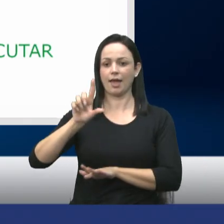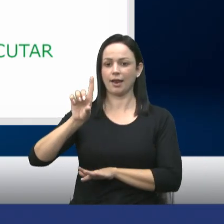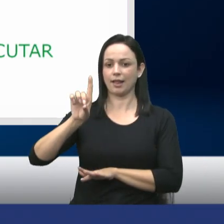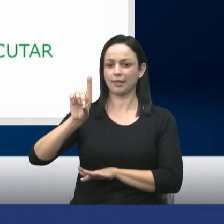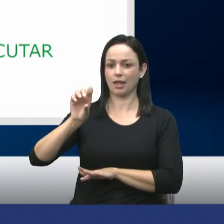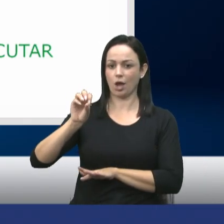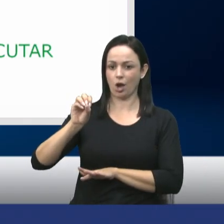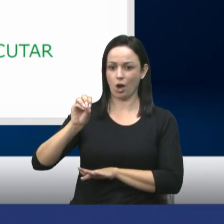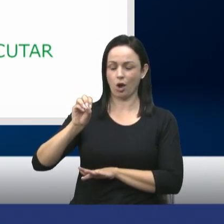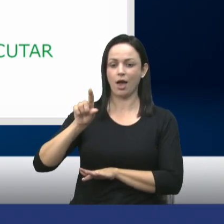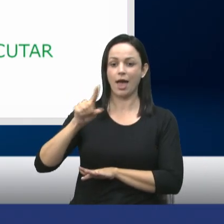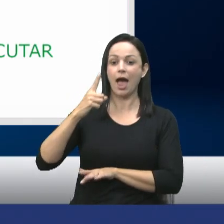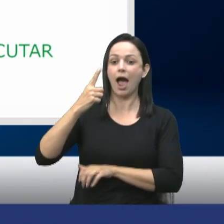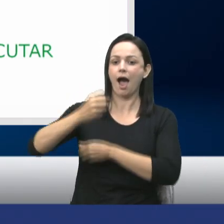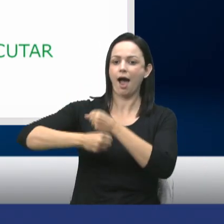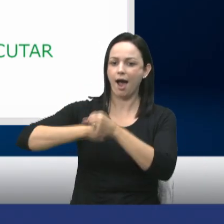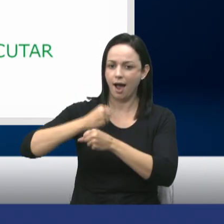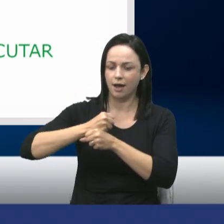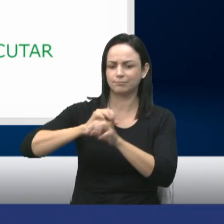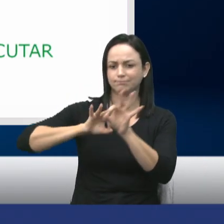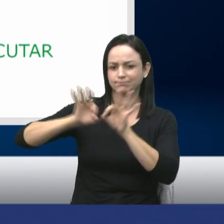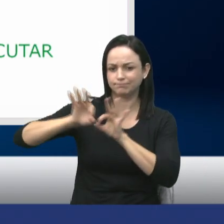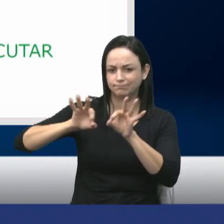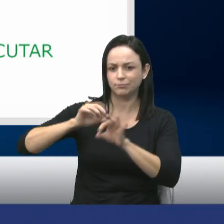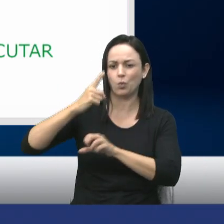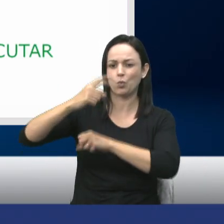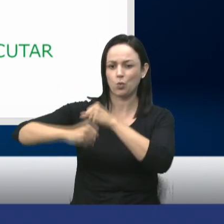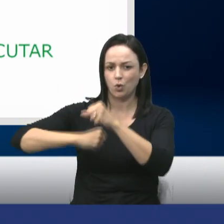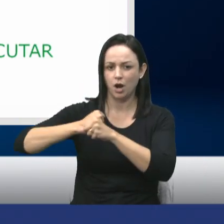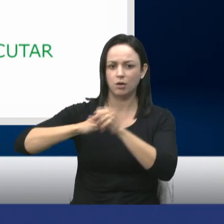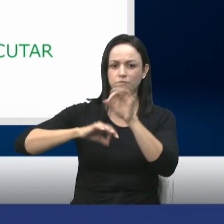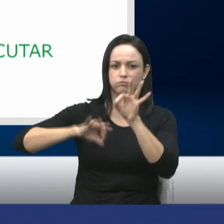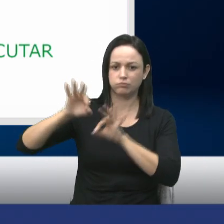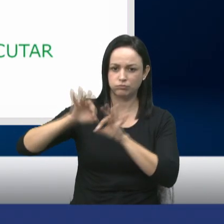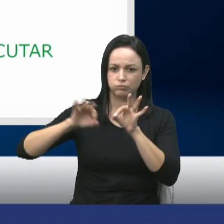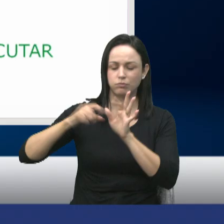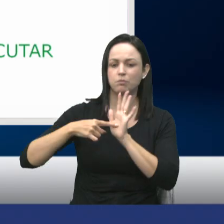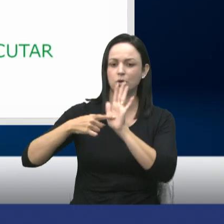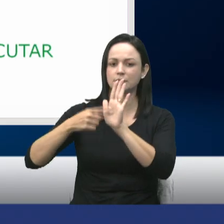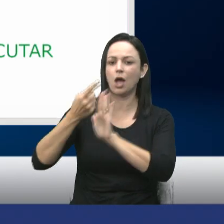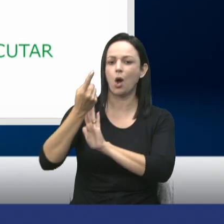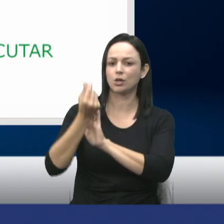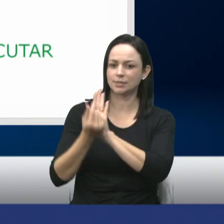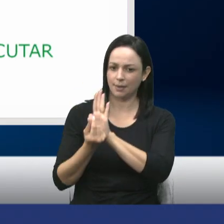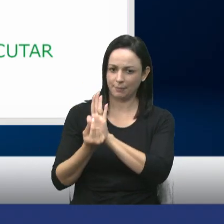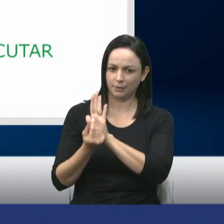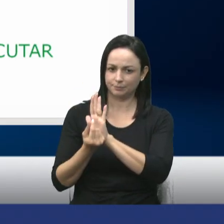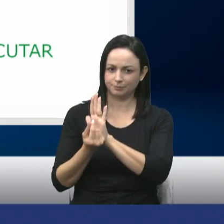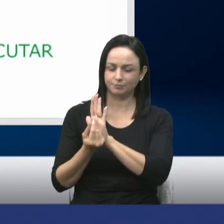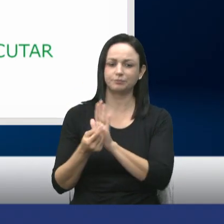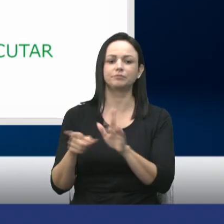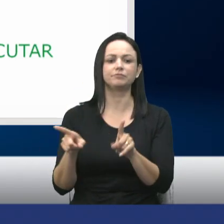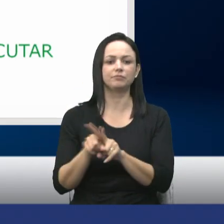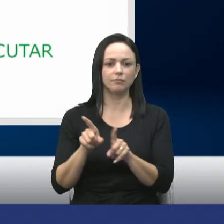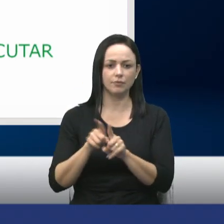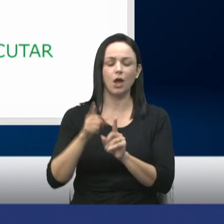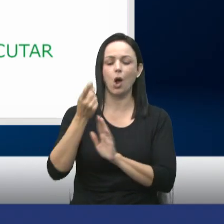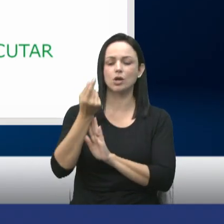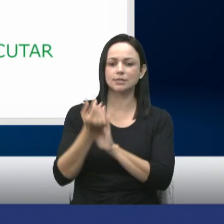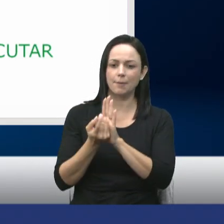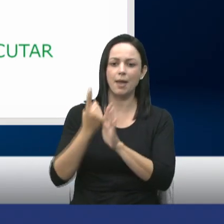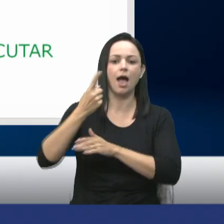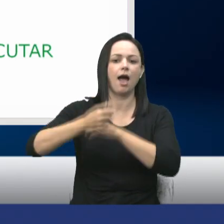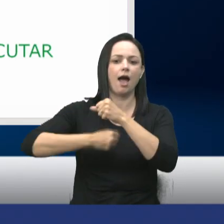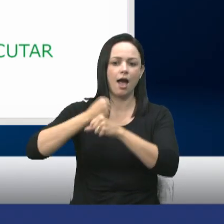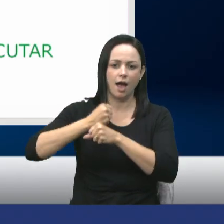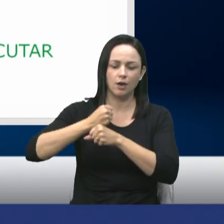e serve para orientar a elaboração do orçamento. E o orçamento a gente também faz todo ano e é a